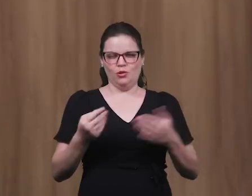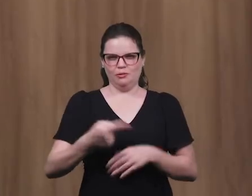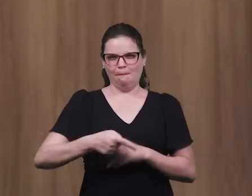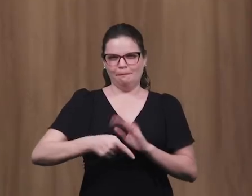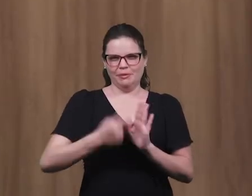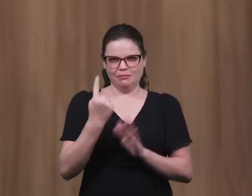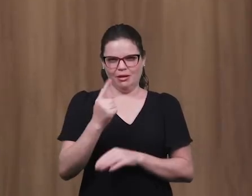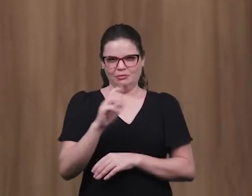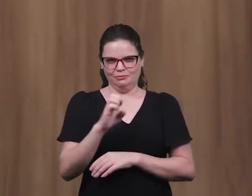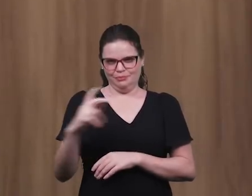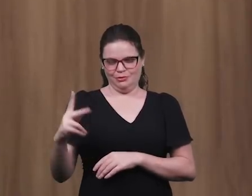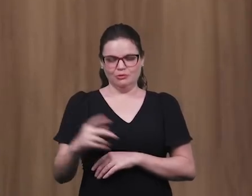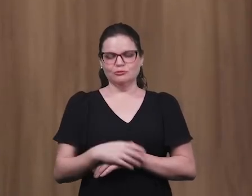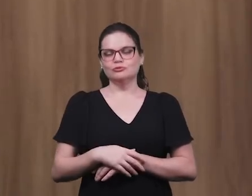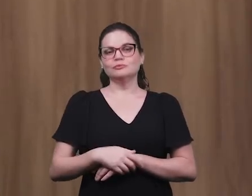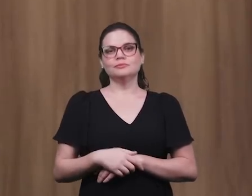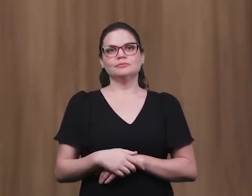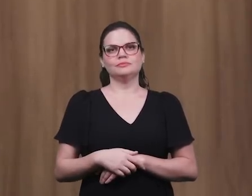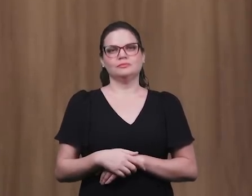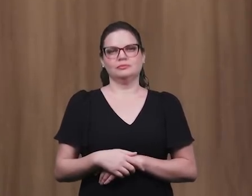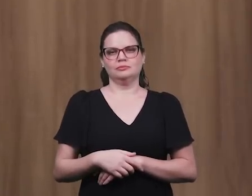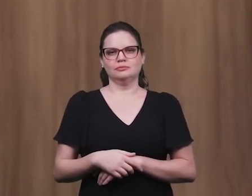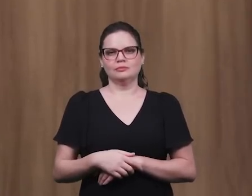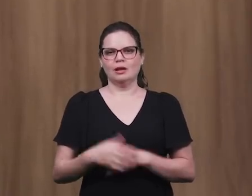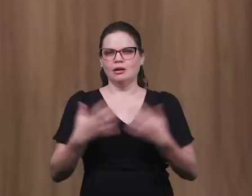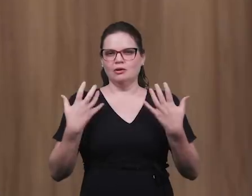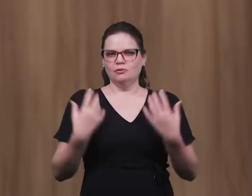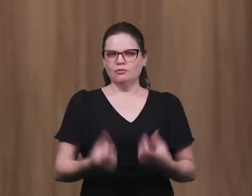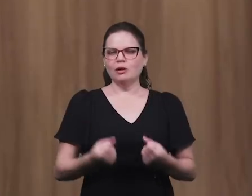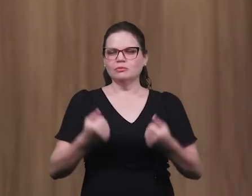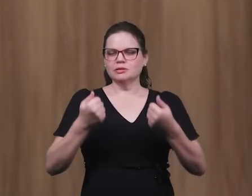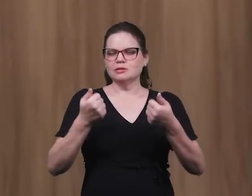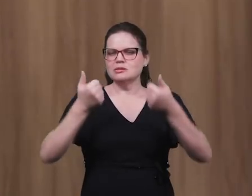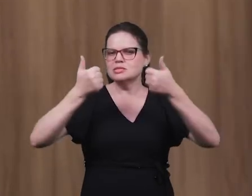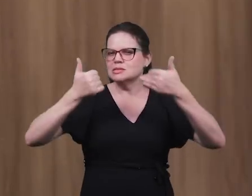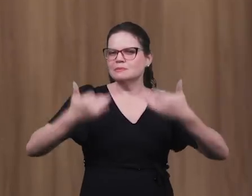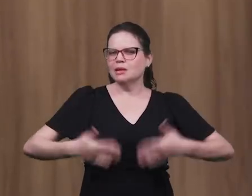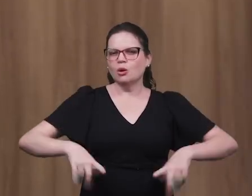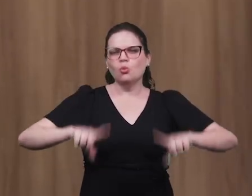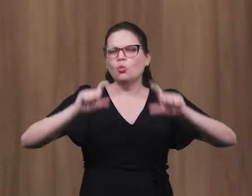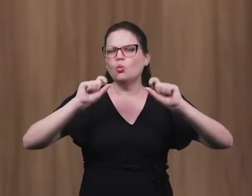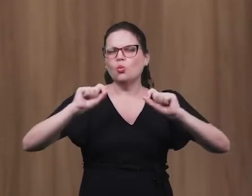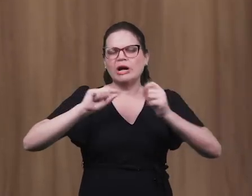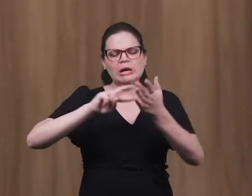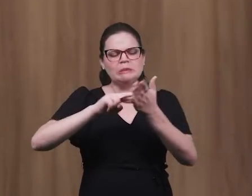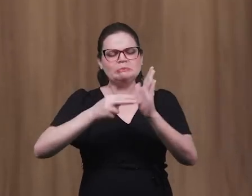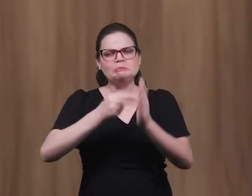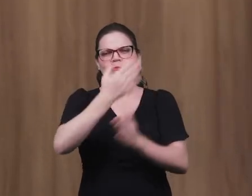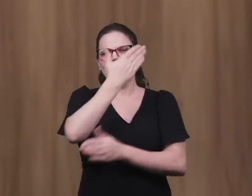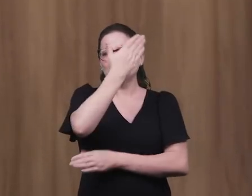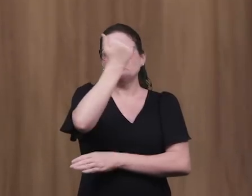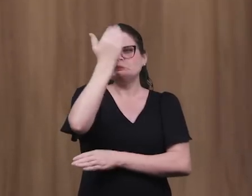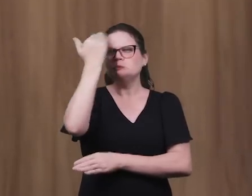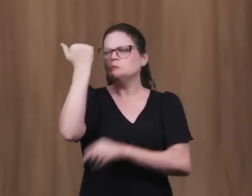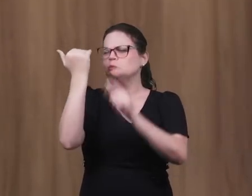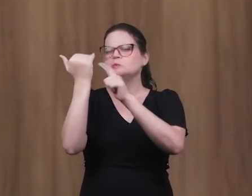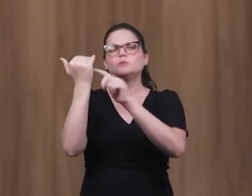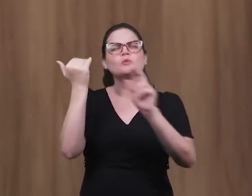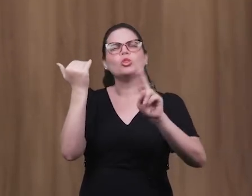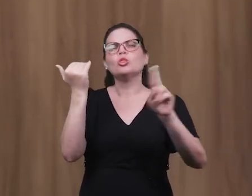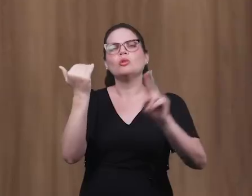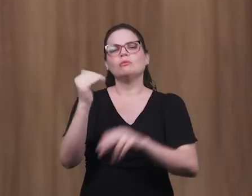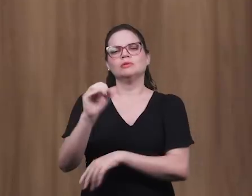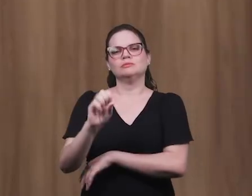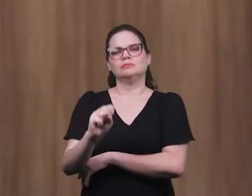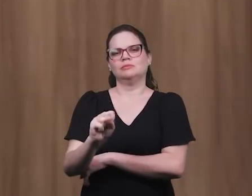programa, João Carlos, vamos então falar um pouco mais a fundo sobre o que é essa sabedoria que nós queremos apresentar